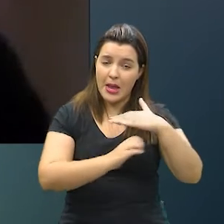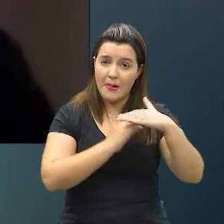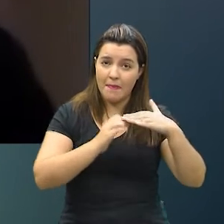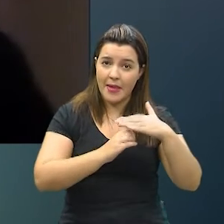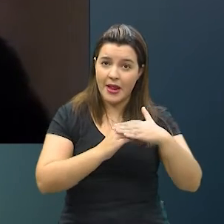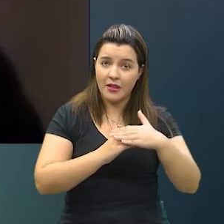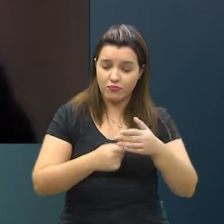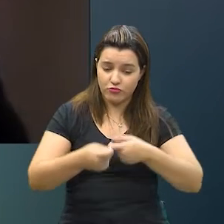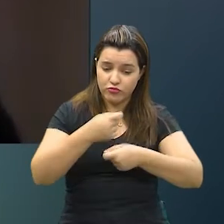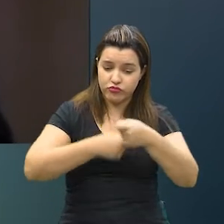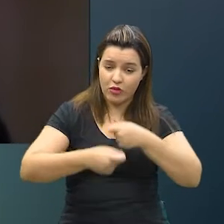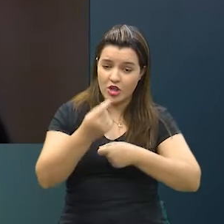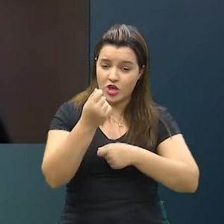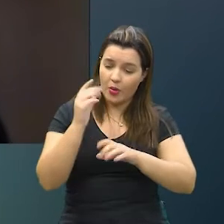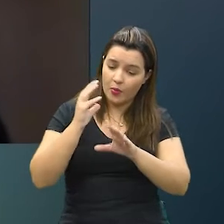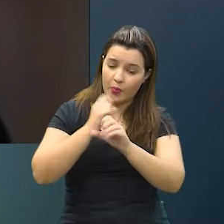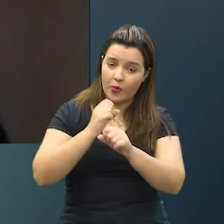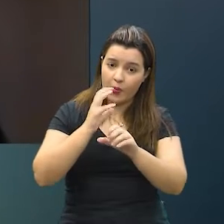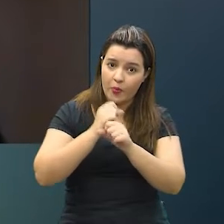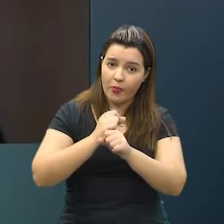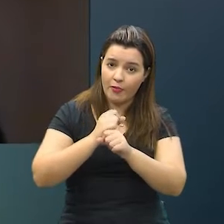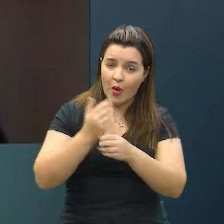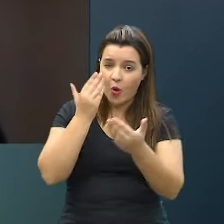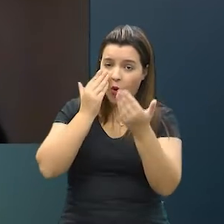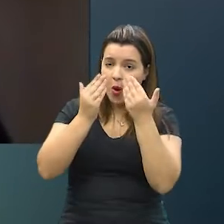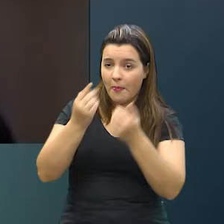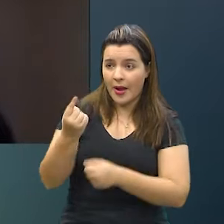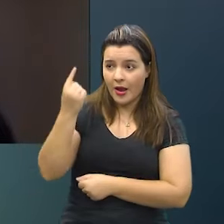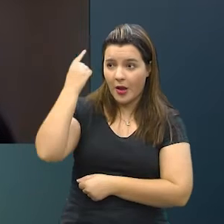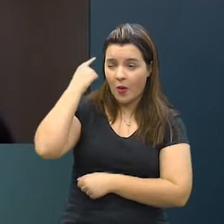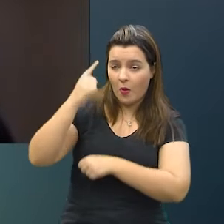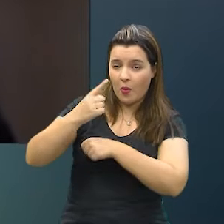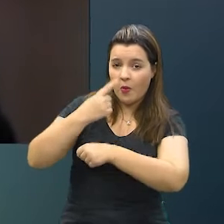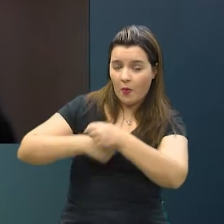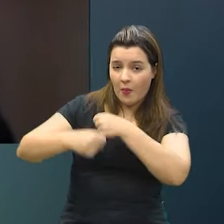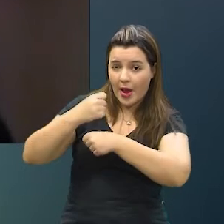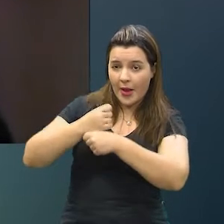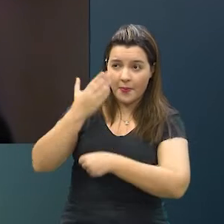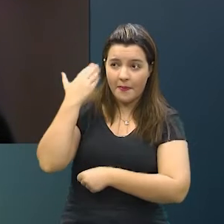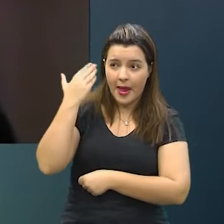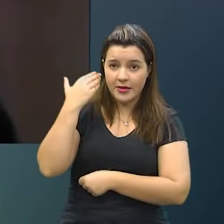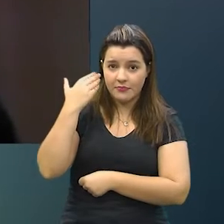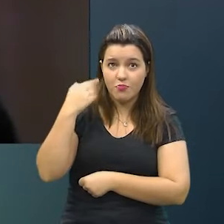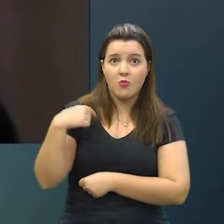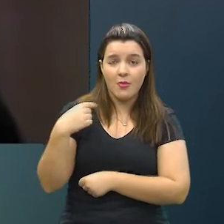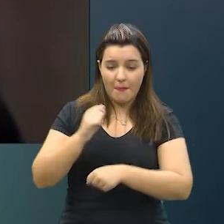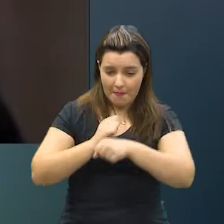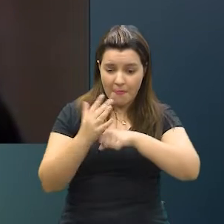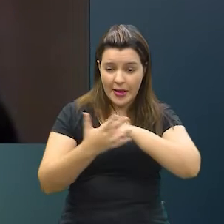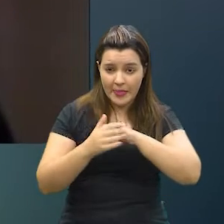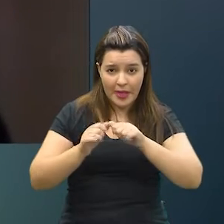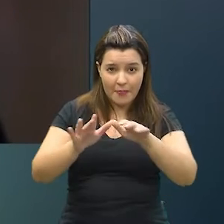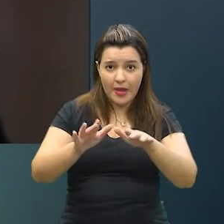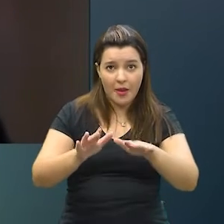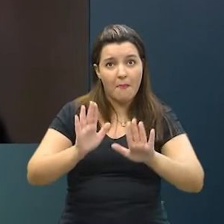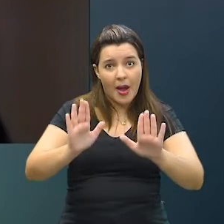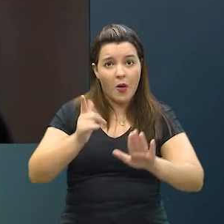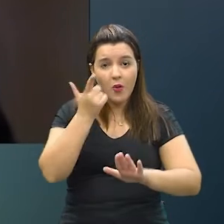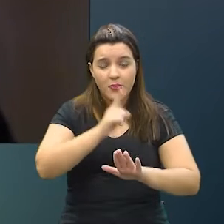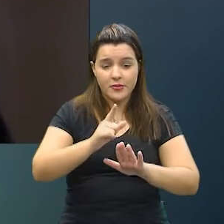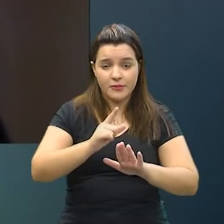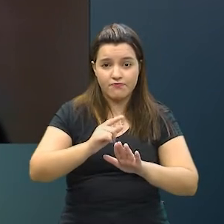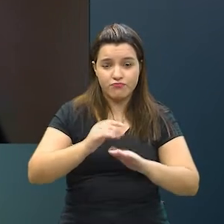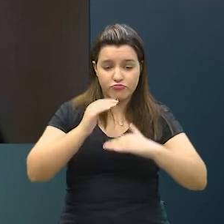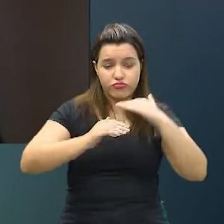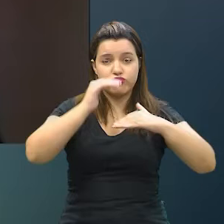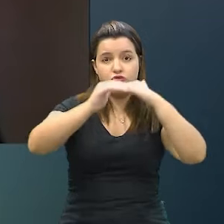o faturamento, né, referente ao ano passado. Então, mesmo com a pandemia, nós crescemos 2 vezes já